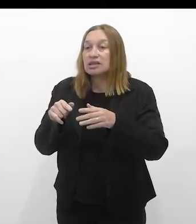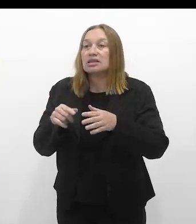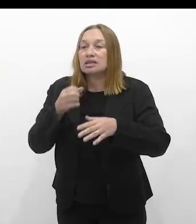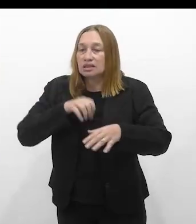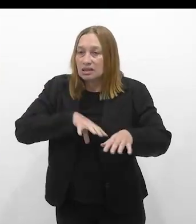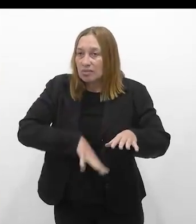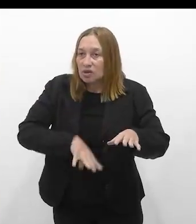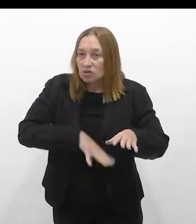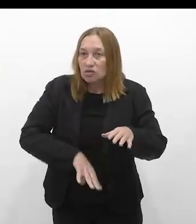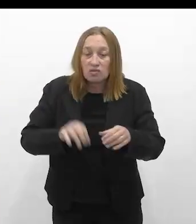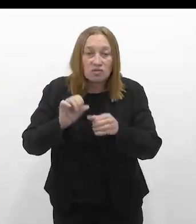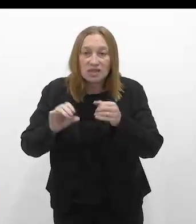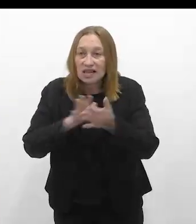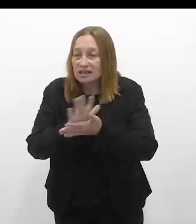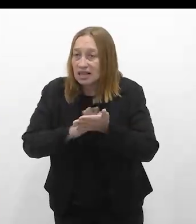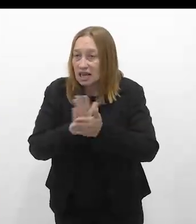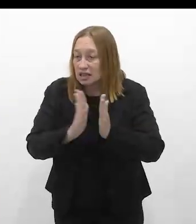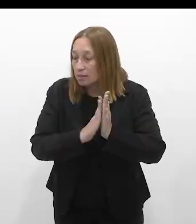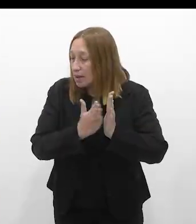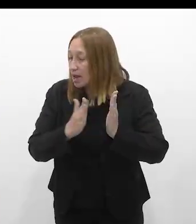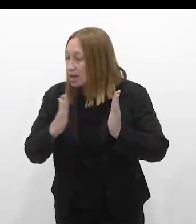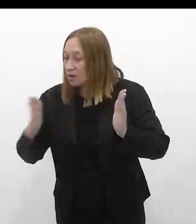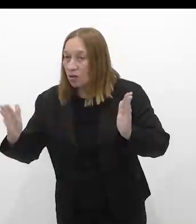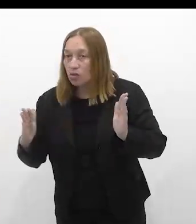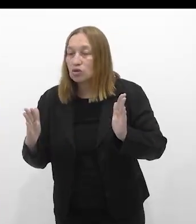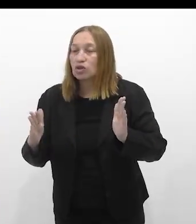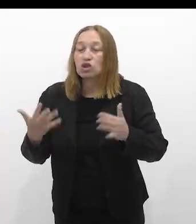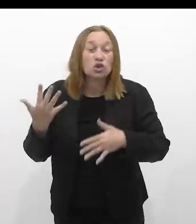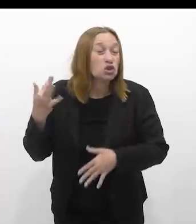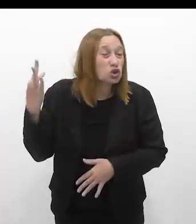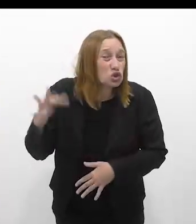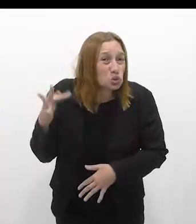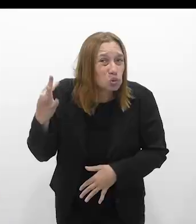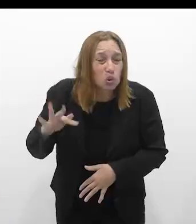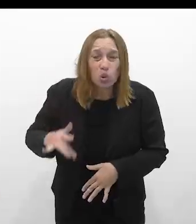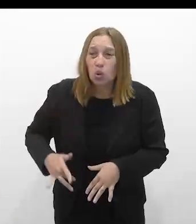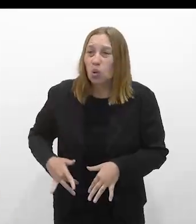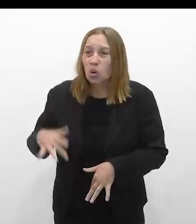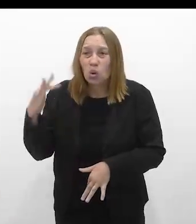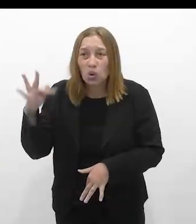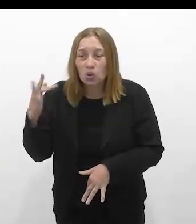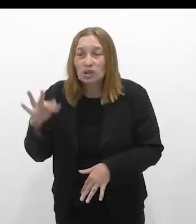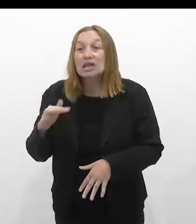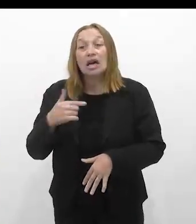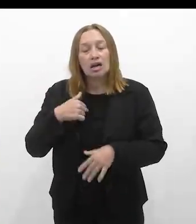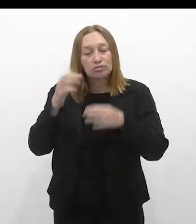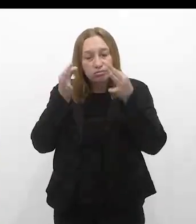foi feito. Esse período longo de muita dor. De muita dor. E, assim, eu